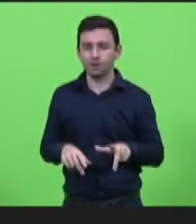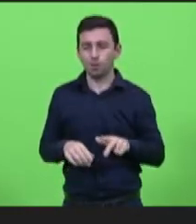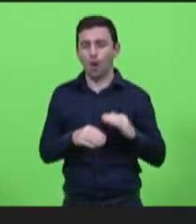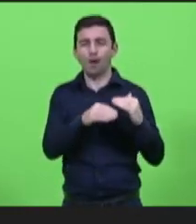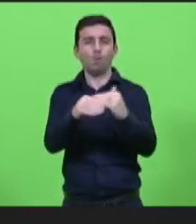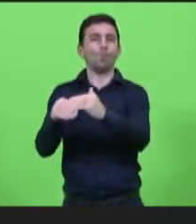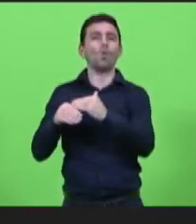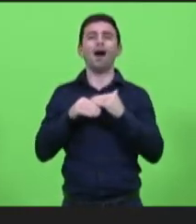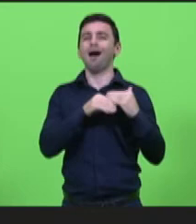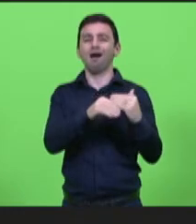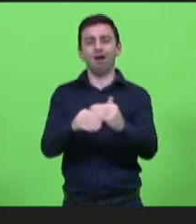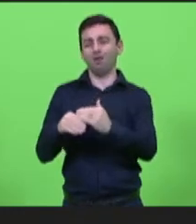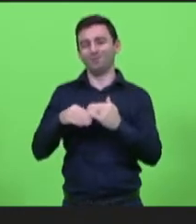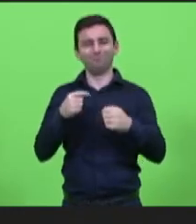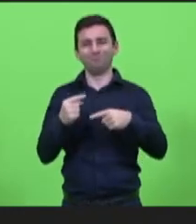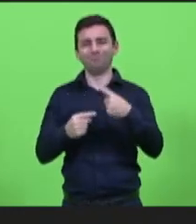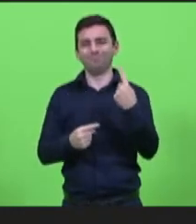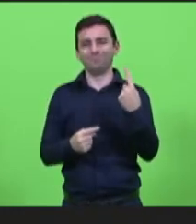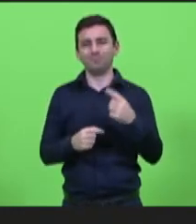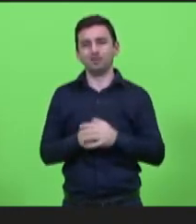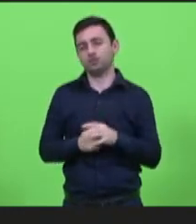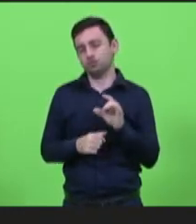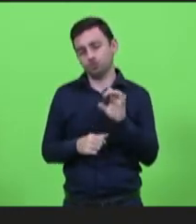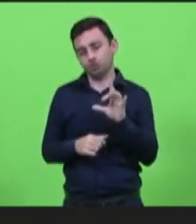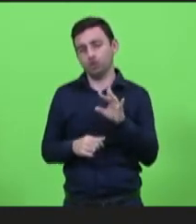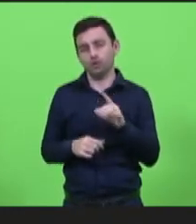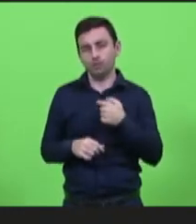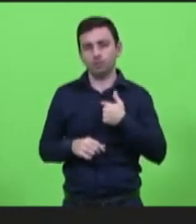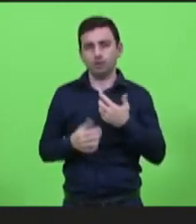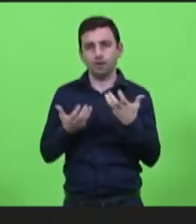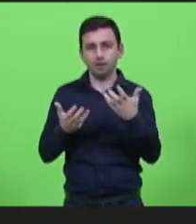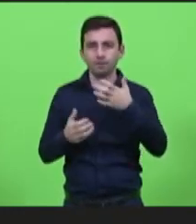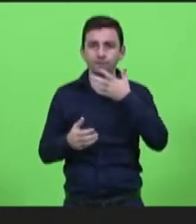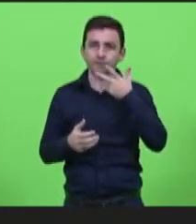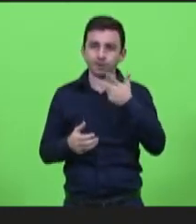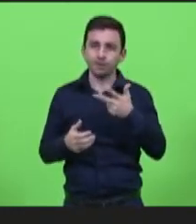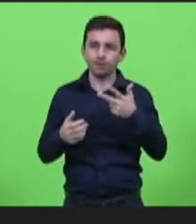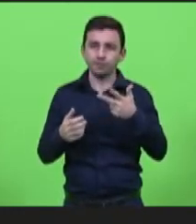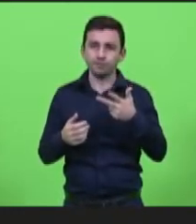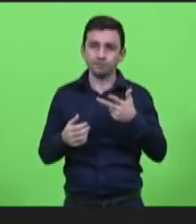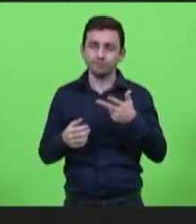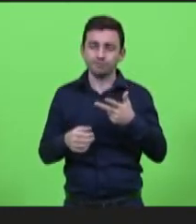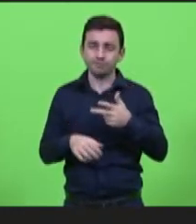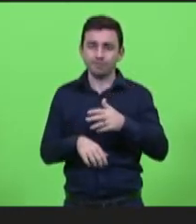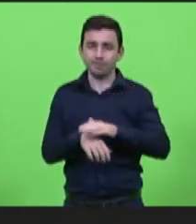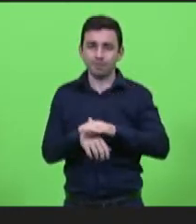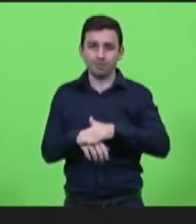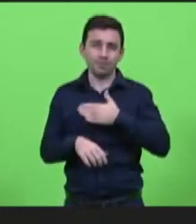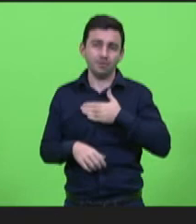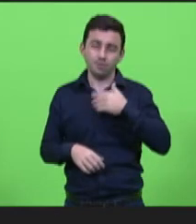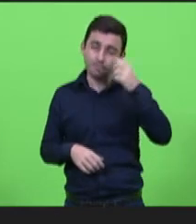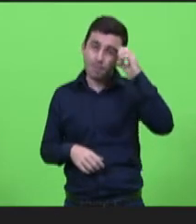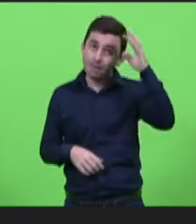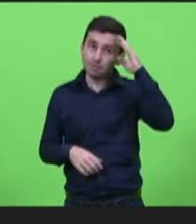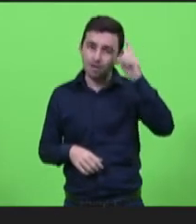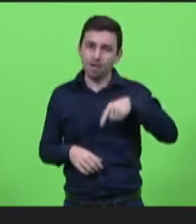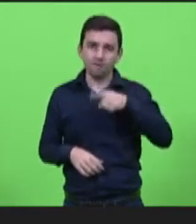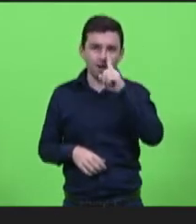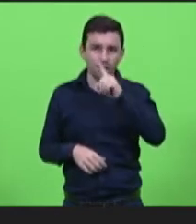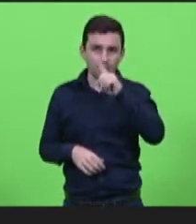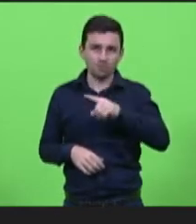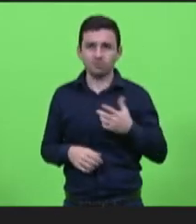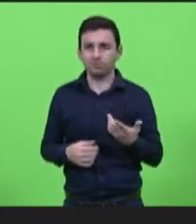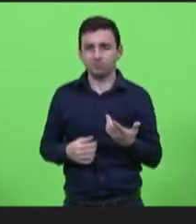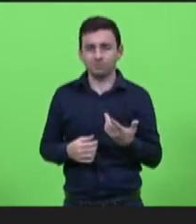forma. Então, só para refutar aqui esse tipo de argumento, que para mim é falho e covarde